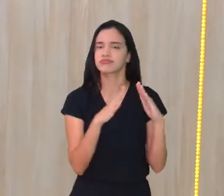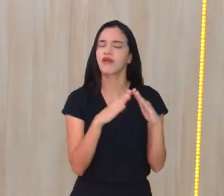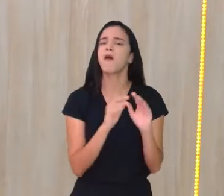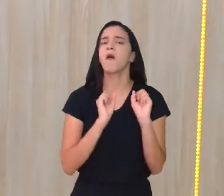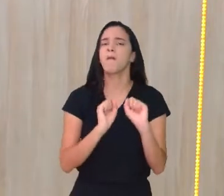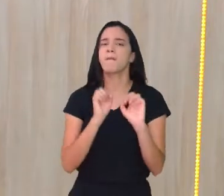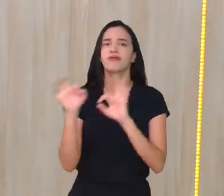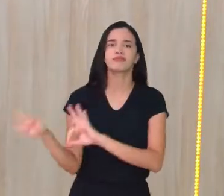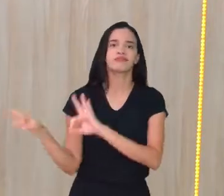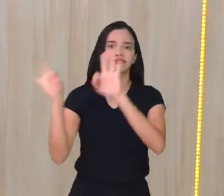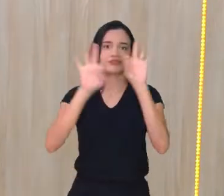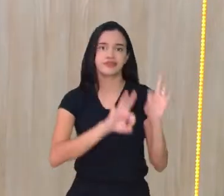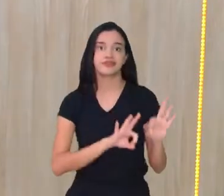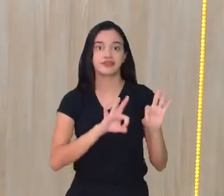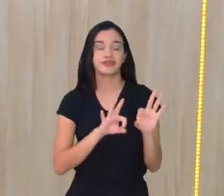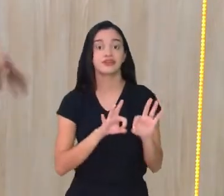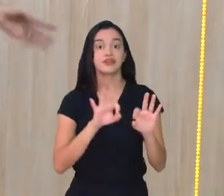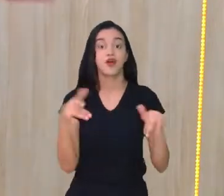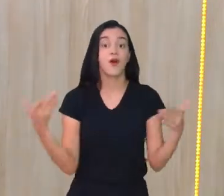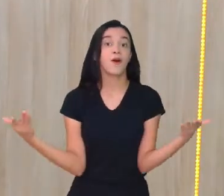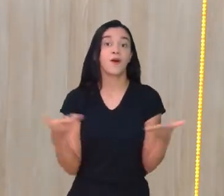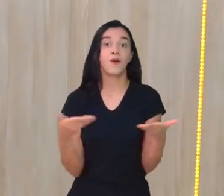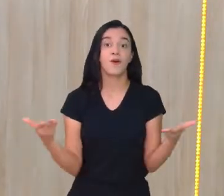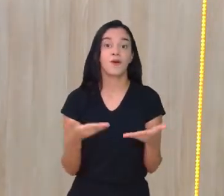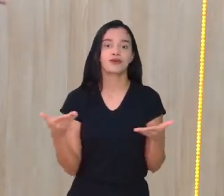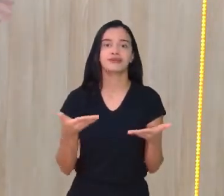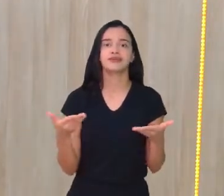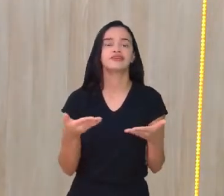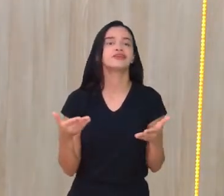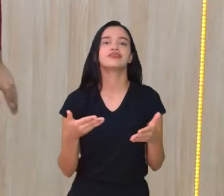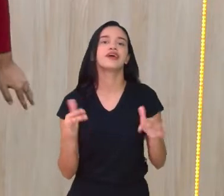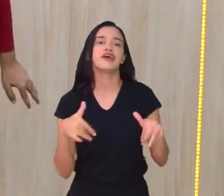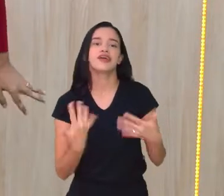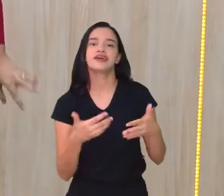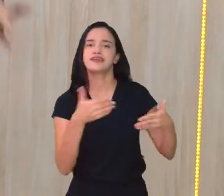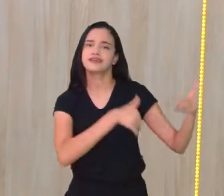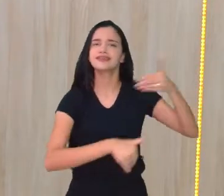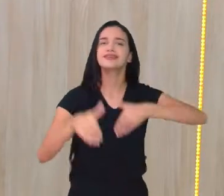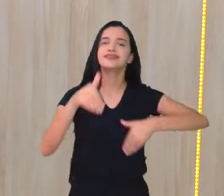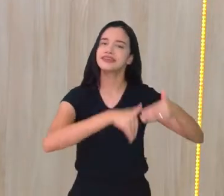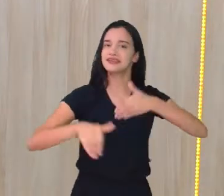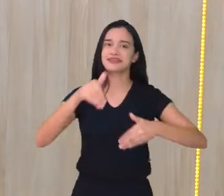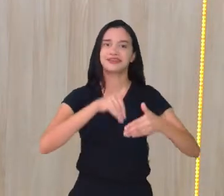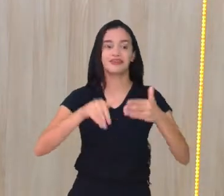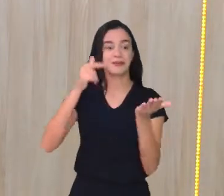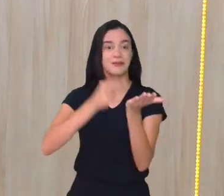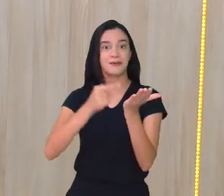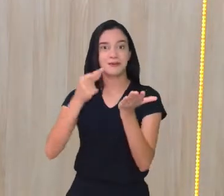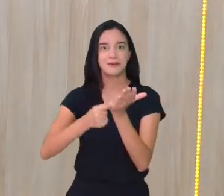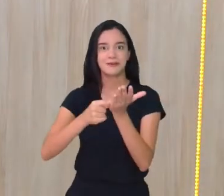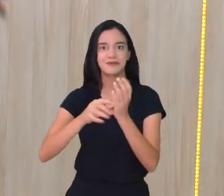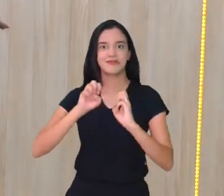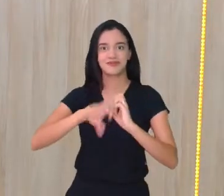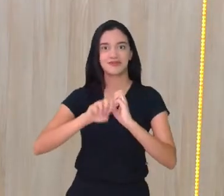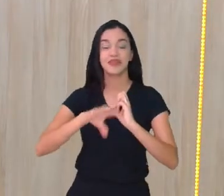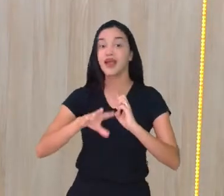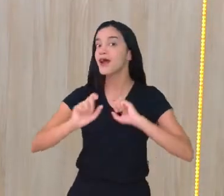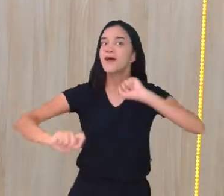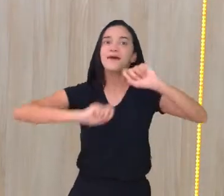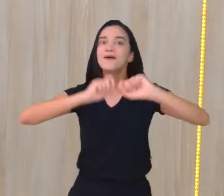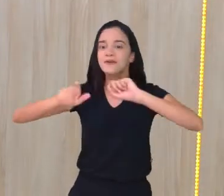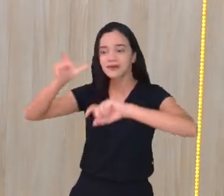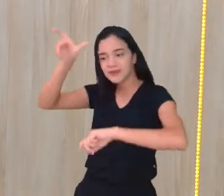pode assistir. Quem vai estar hoje interagindo, Tereza, no aplicativo do Educa Recife, é